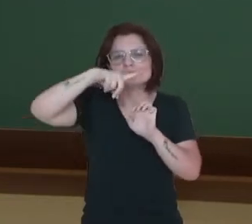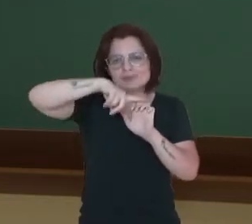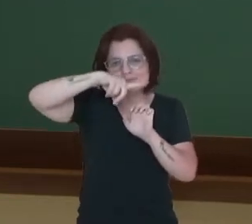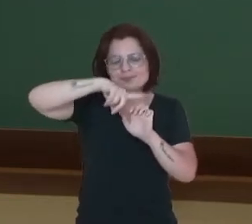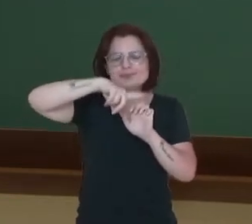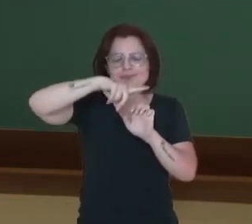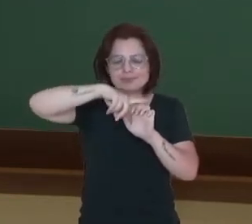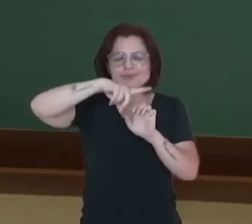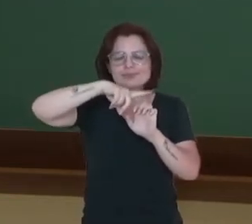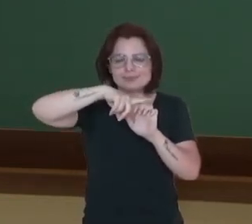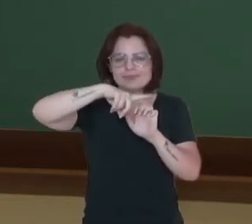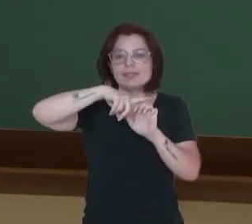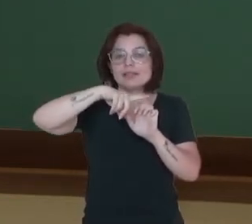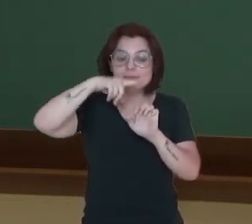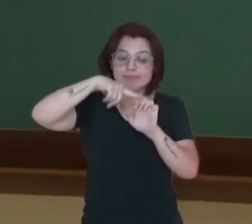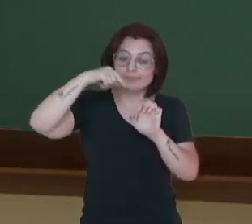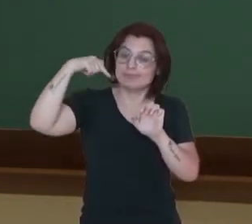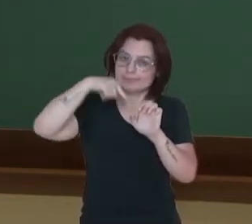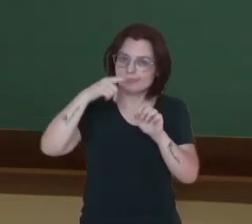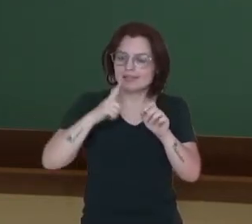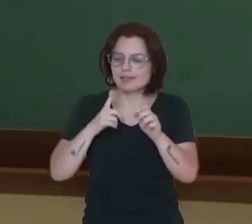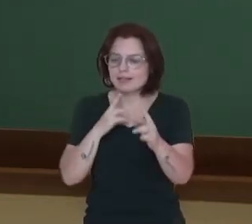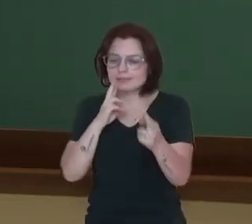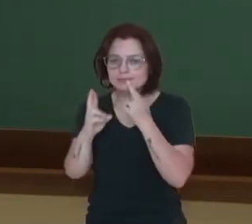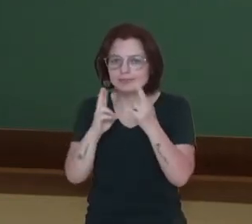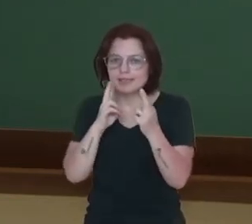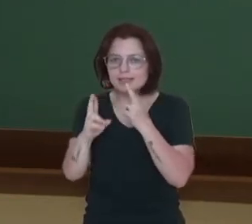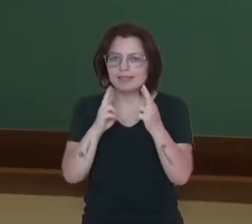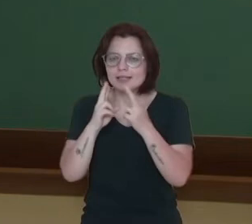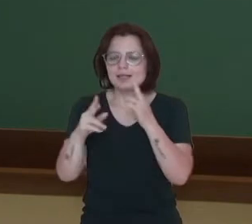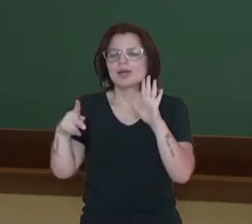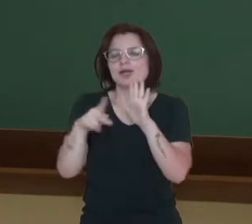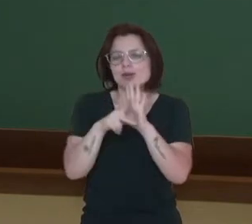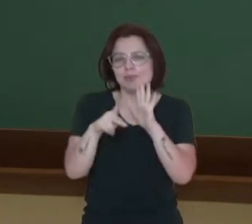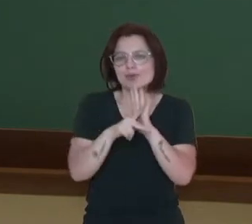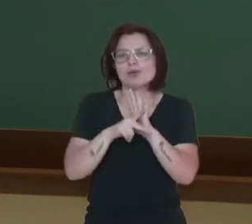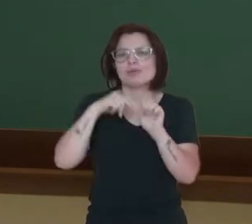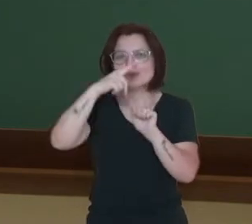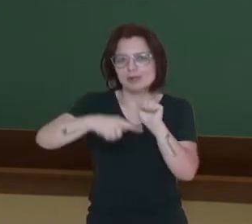elétrons que a gente tem as interações entre os átomos, as ligações químicas.